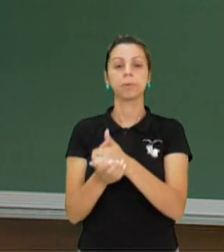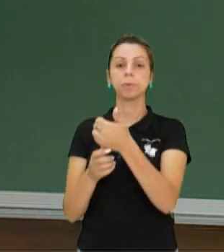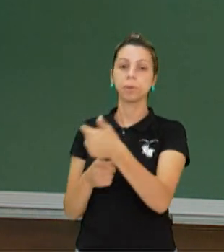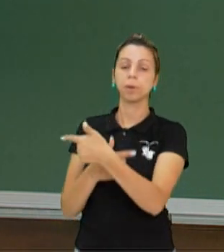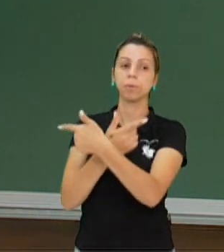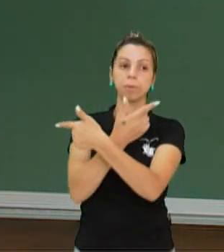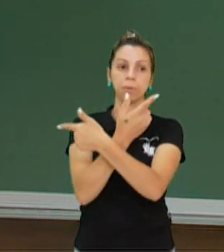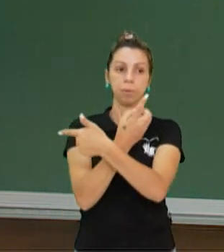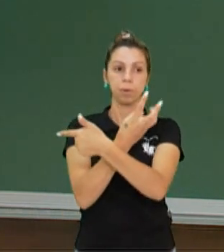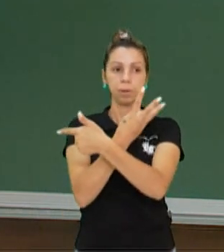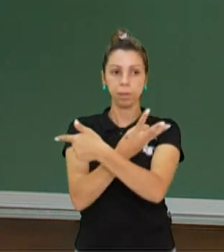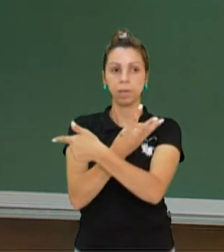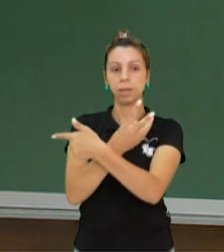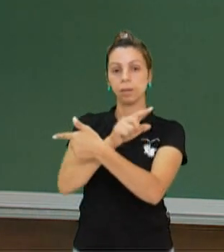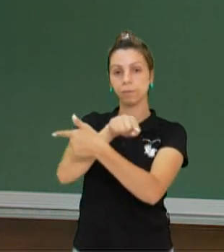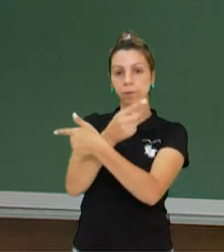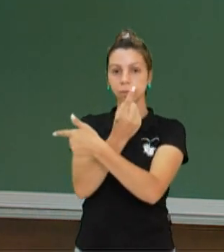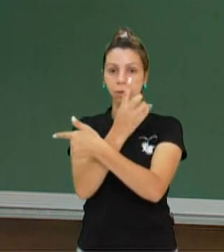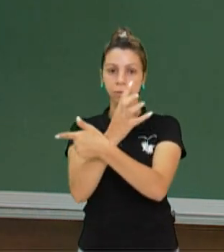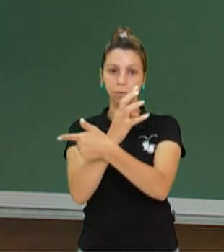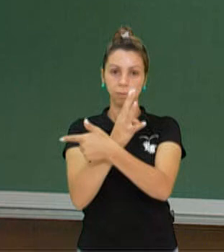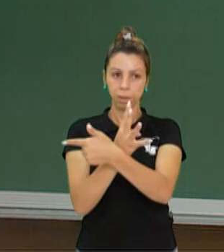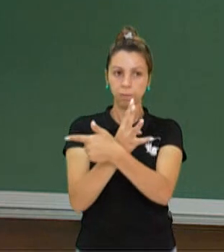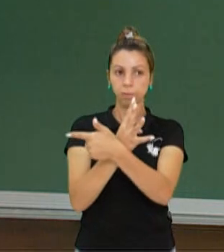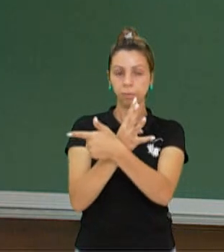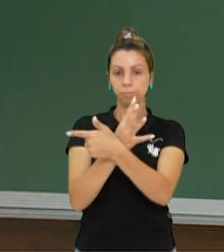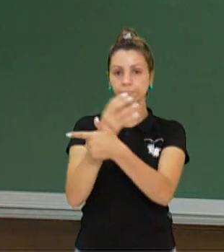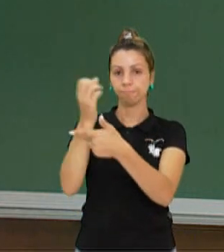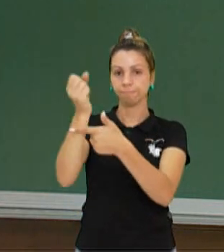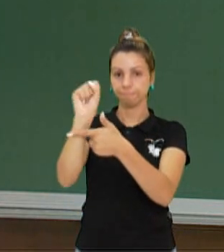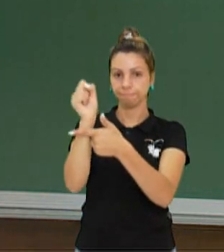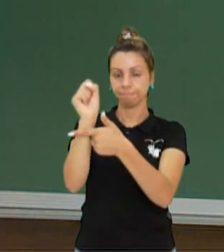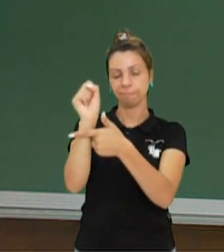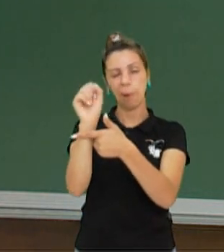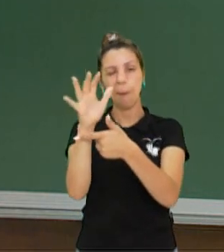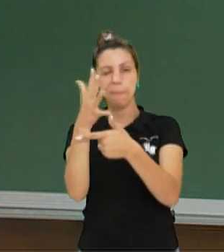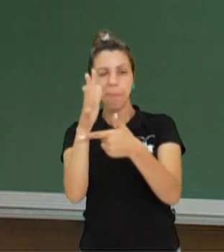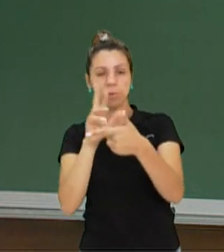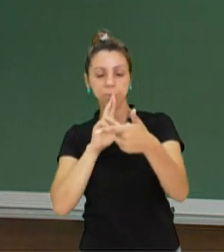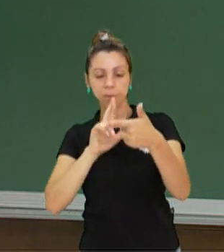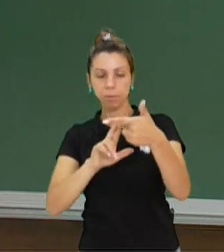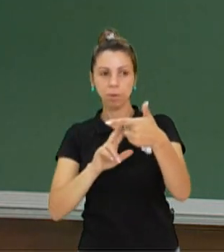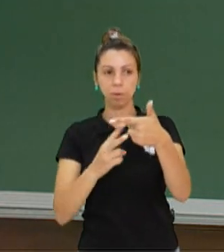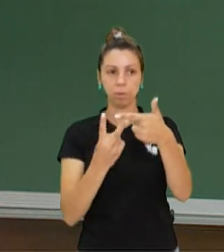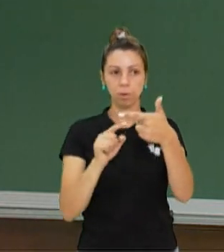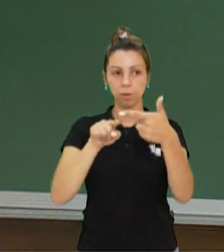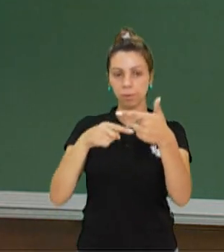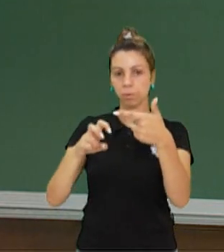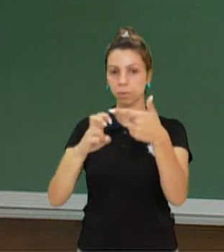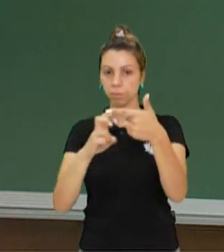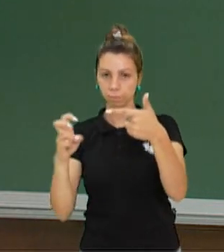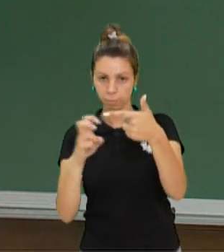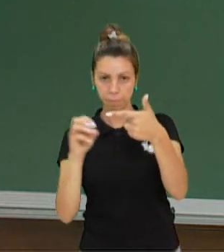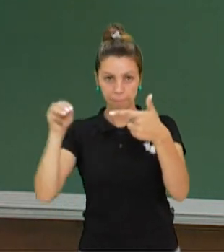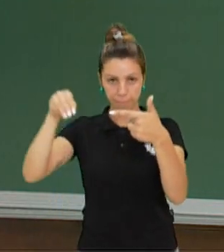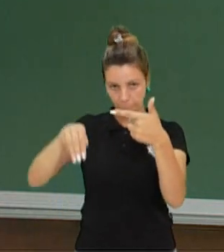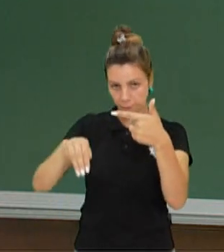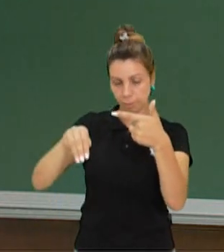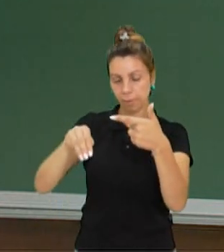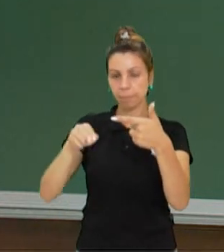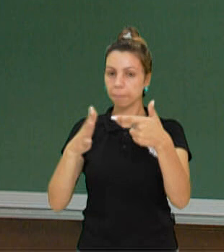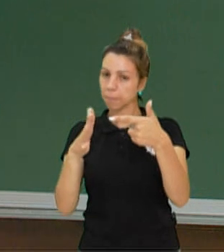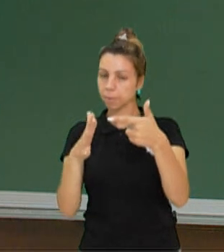mesmo que 8 divididos por 3,14, e isso dá em torno de 2,55 metros, né? Um pouquinho mais que 2,5